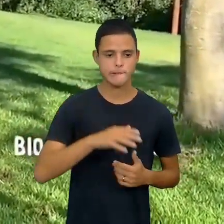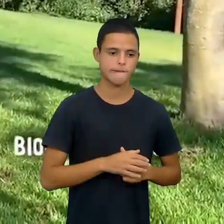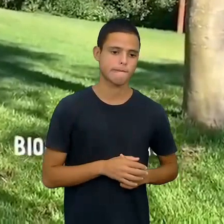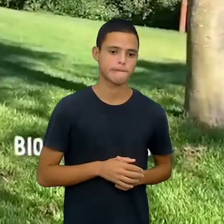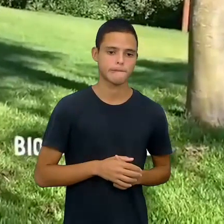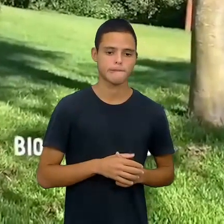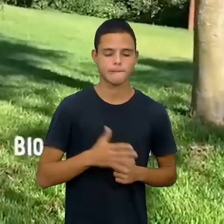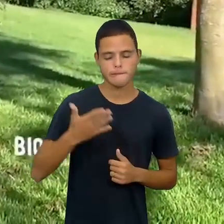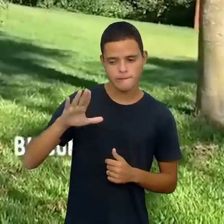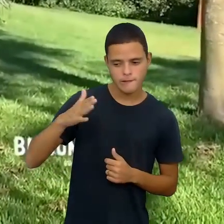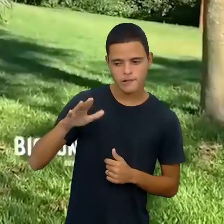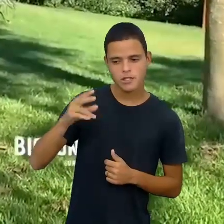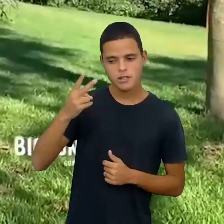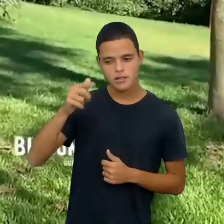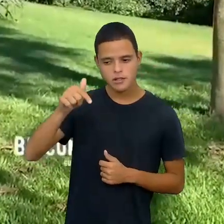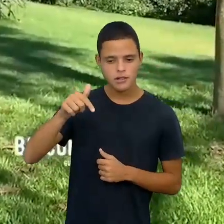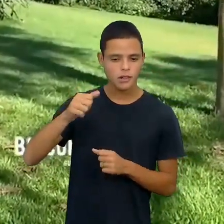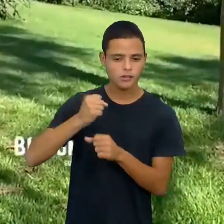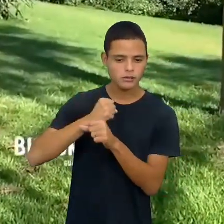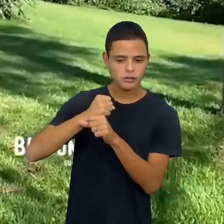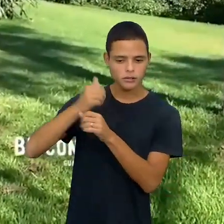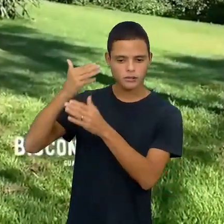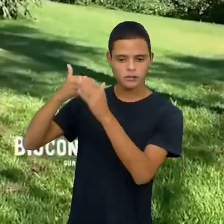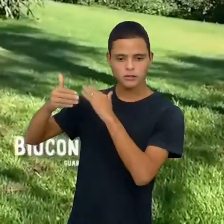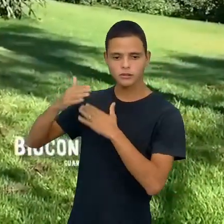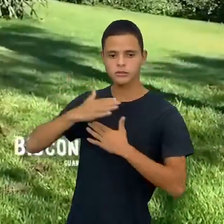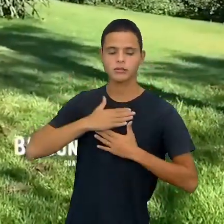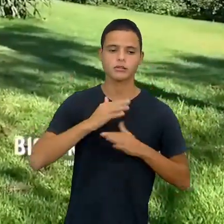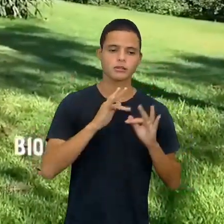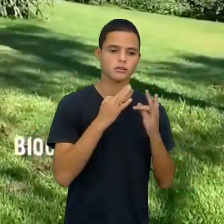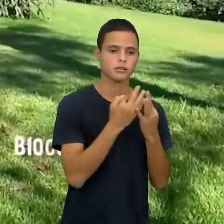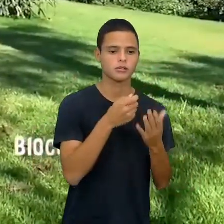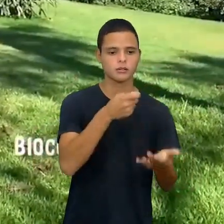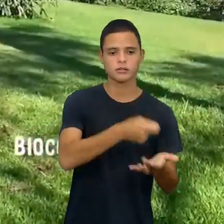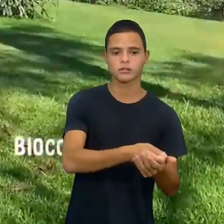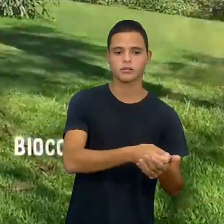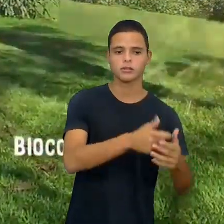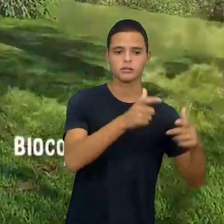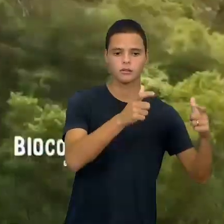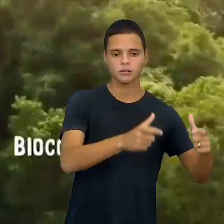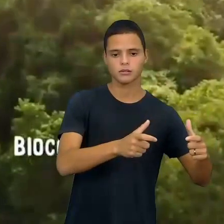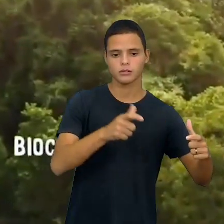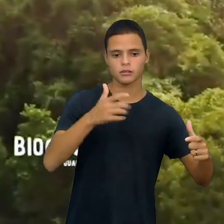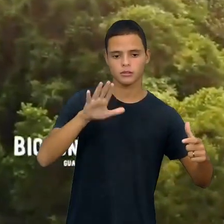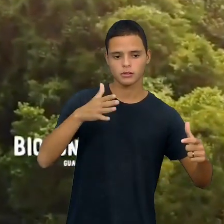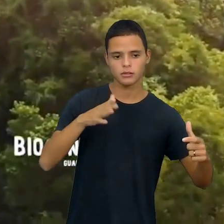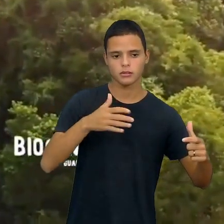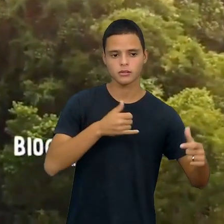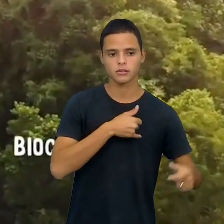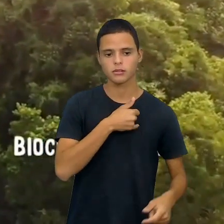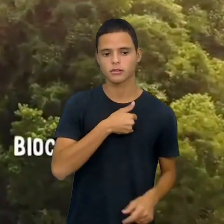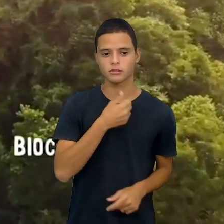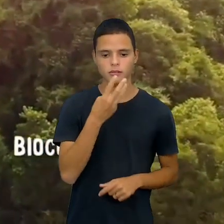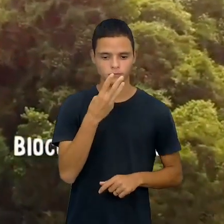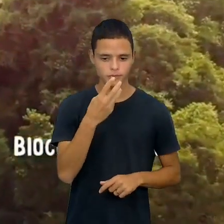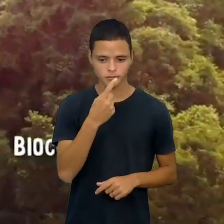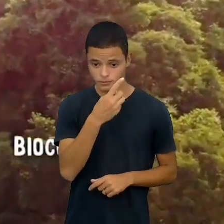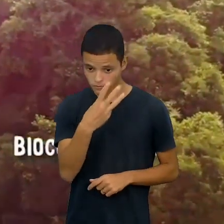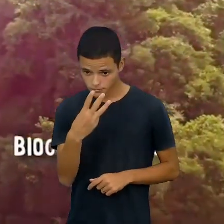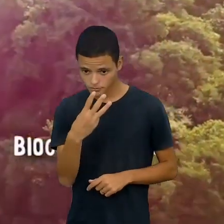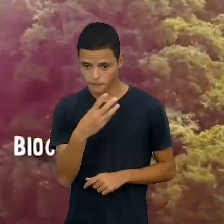mais ou menos 27 anos atrás, a minha família adquiriu esse local. Eu tinha cerca de 13 anos de idade